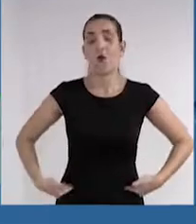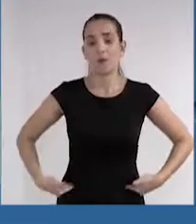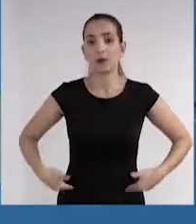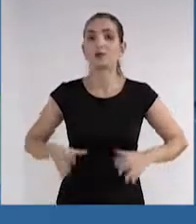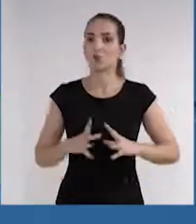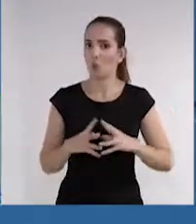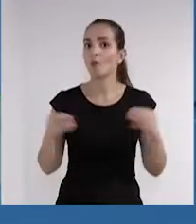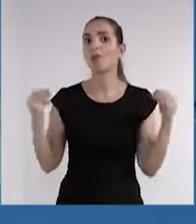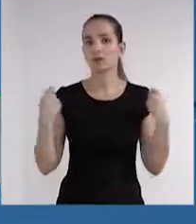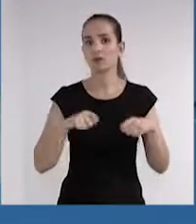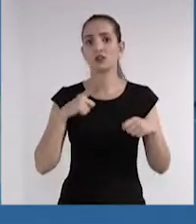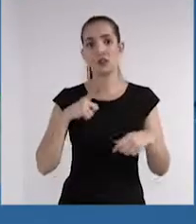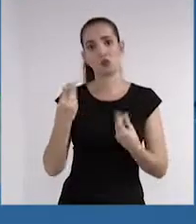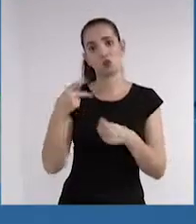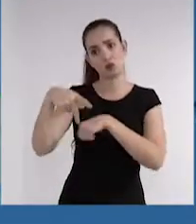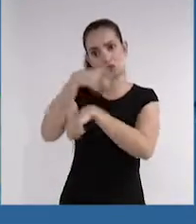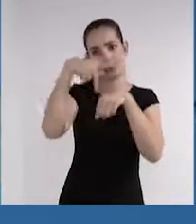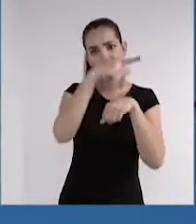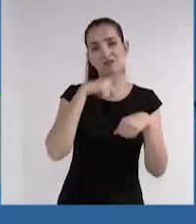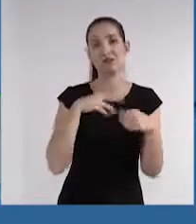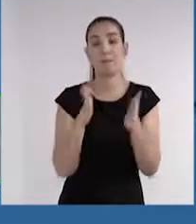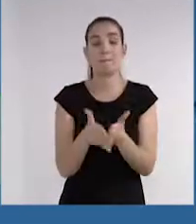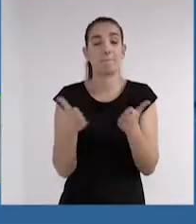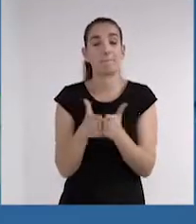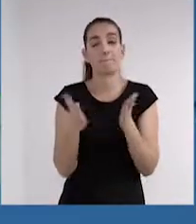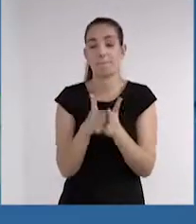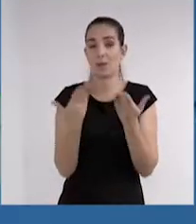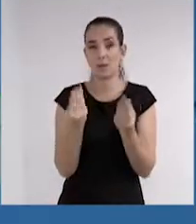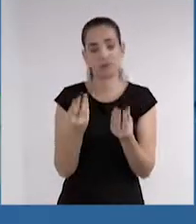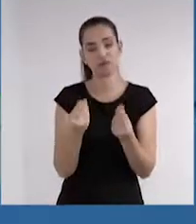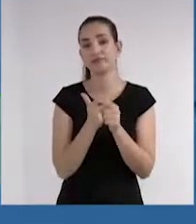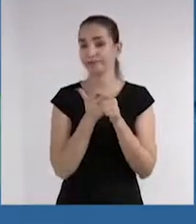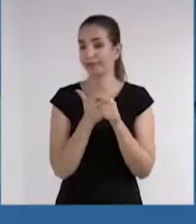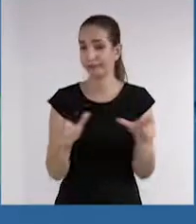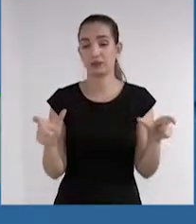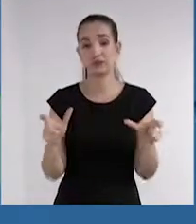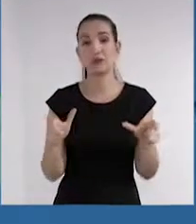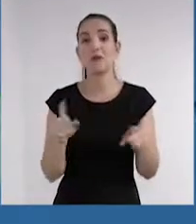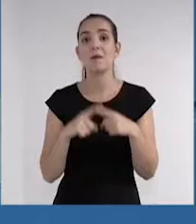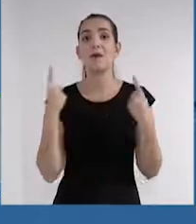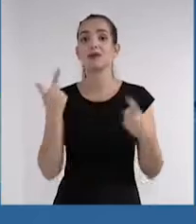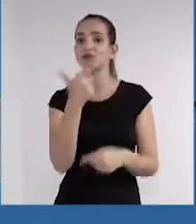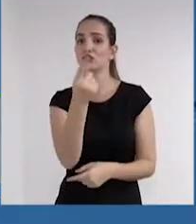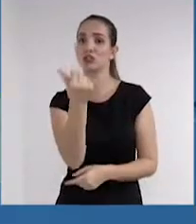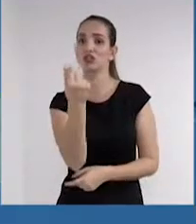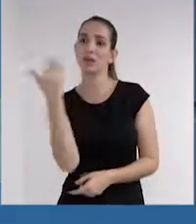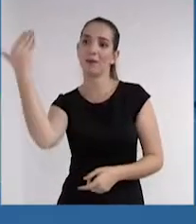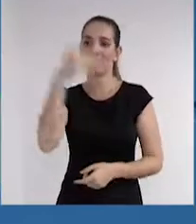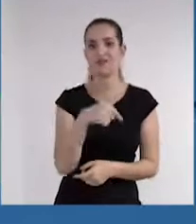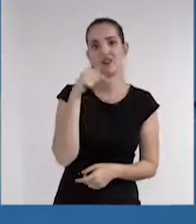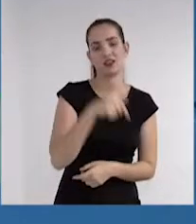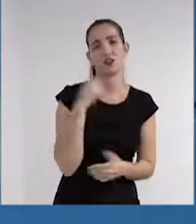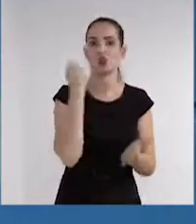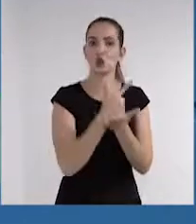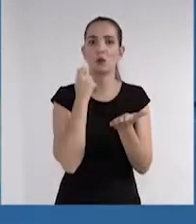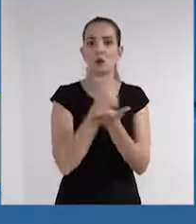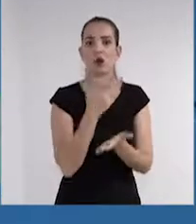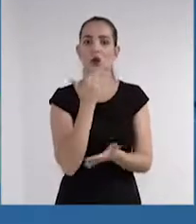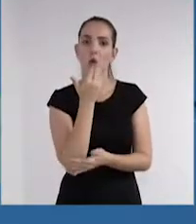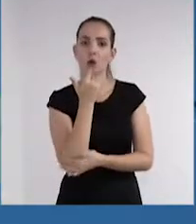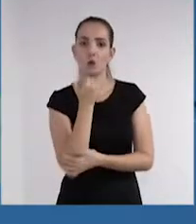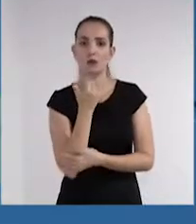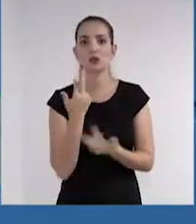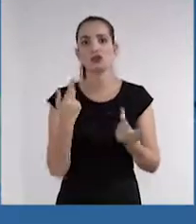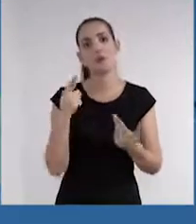muito país que está numa miserabilidade enorme, mas não tem o dinheiro para vir aqui comprar comida para levar, igual